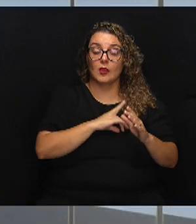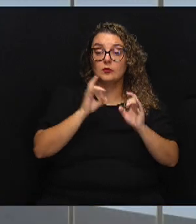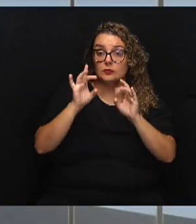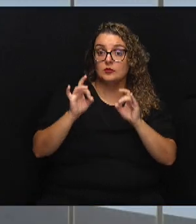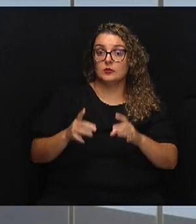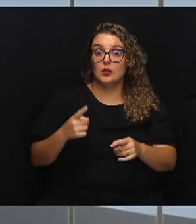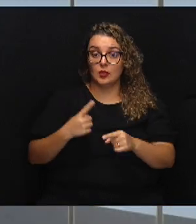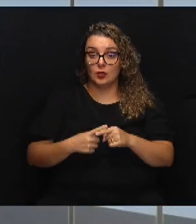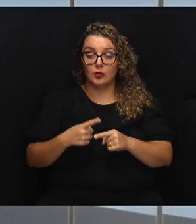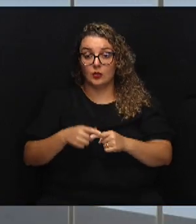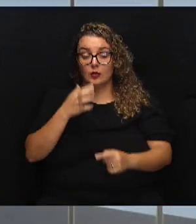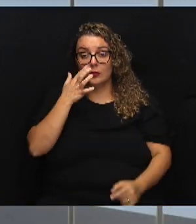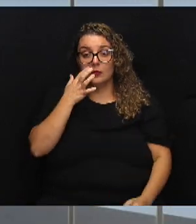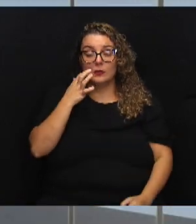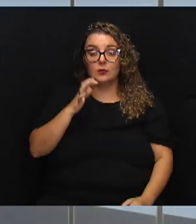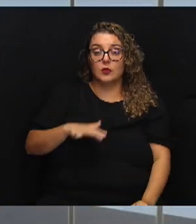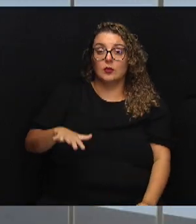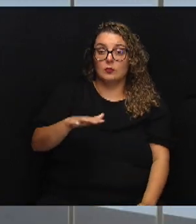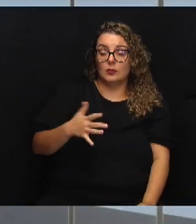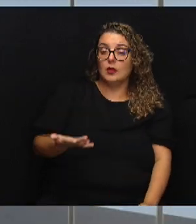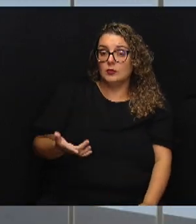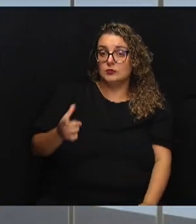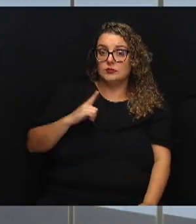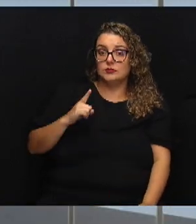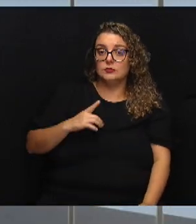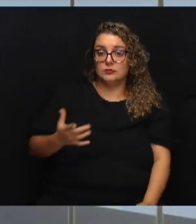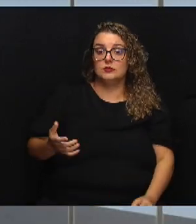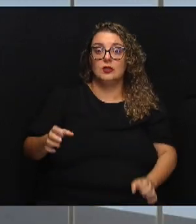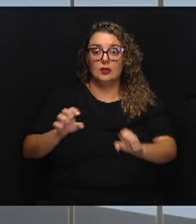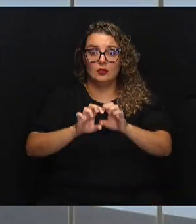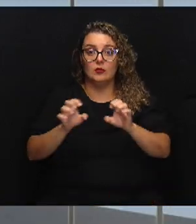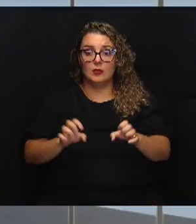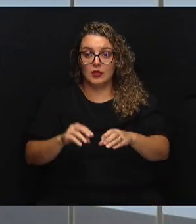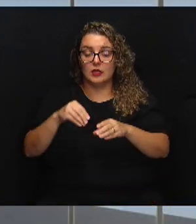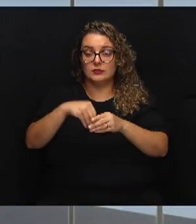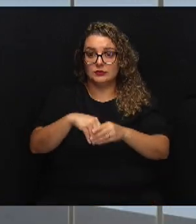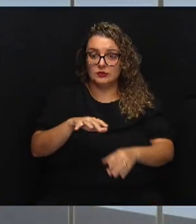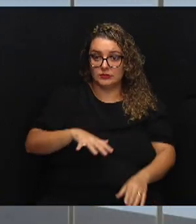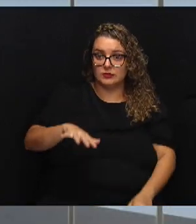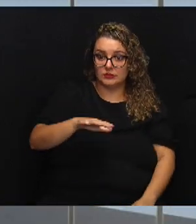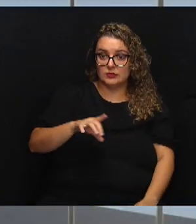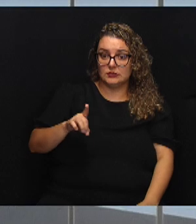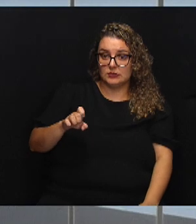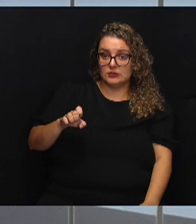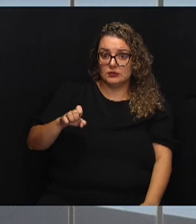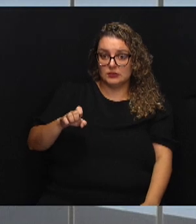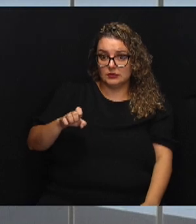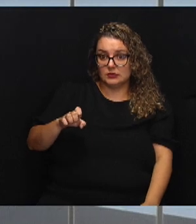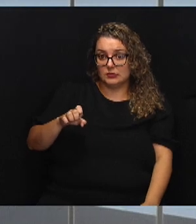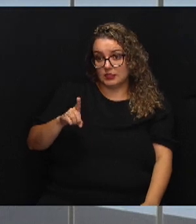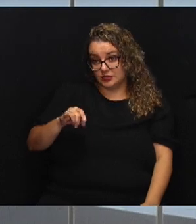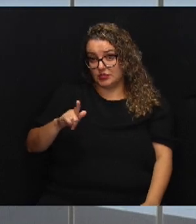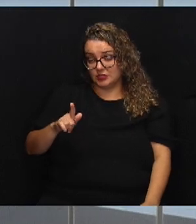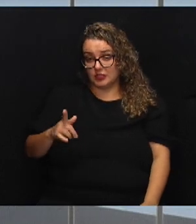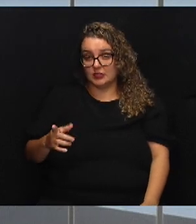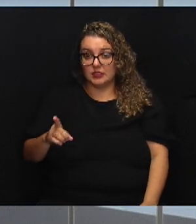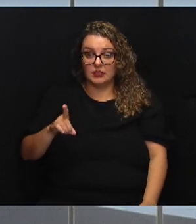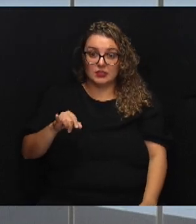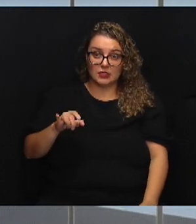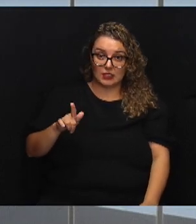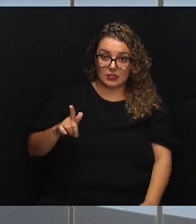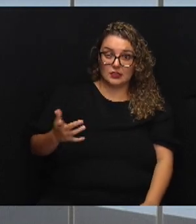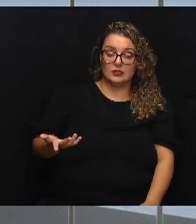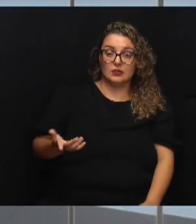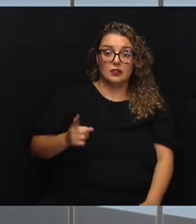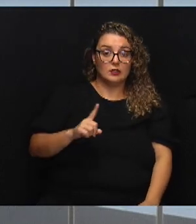porque o setor, embora ele tenha uma estrutura dentro da DEIC, da DIG, ele não é suficiente.